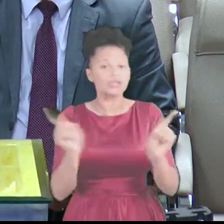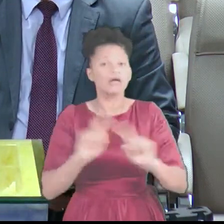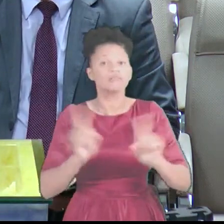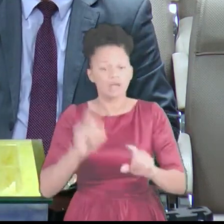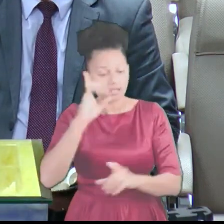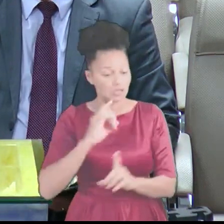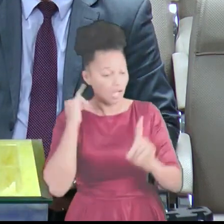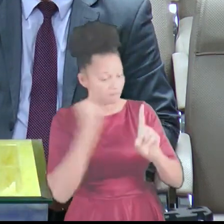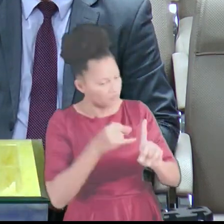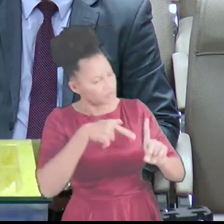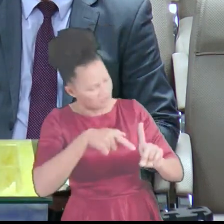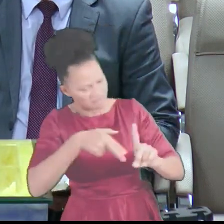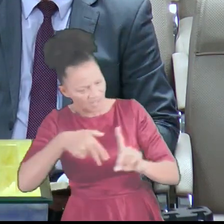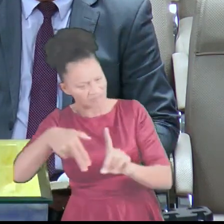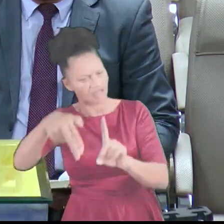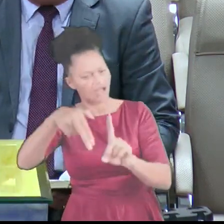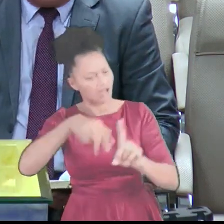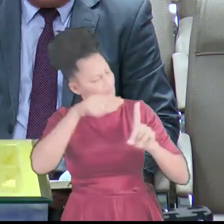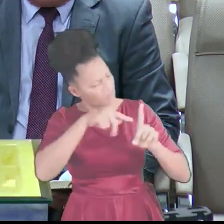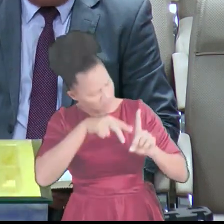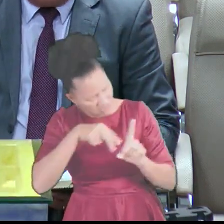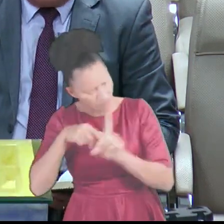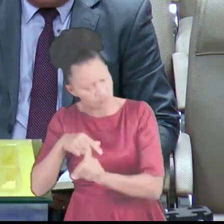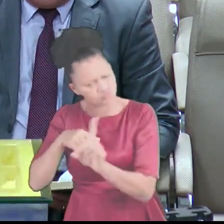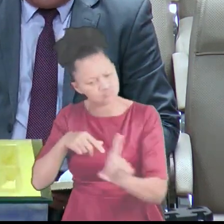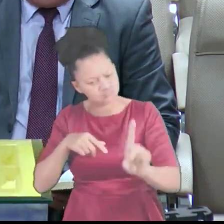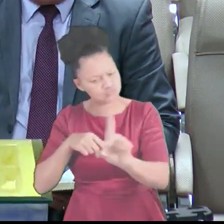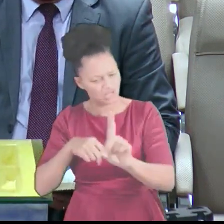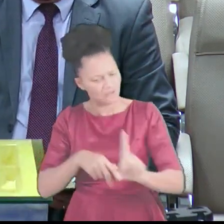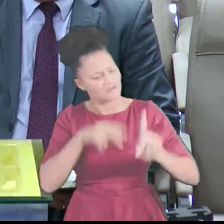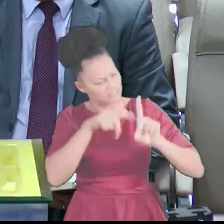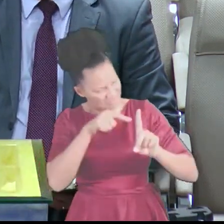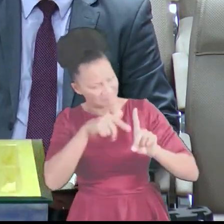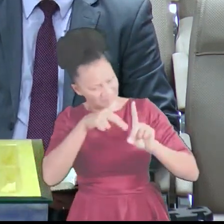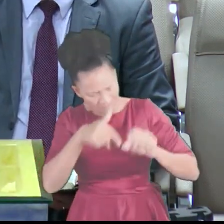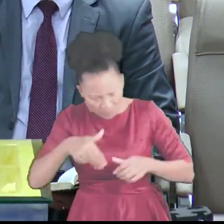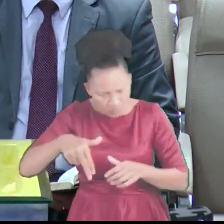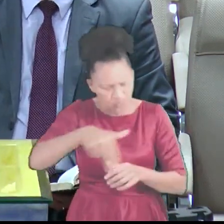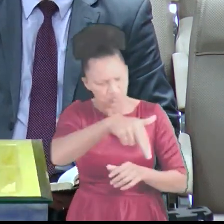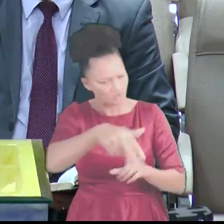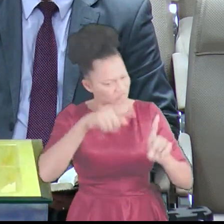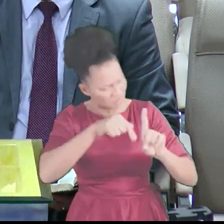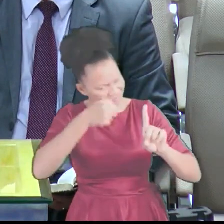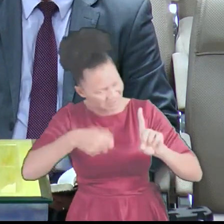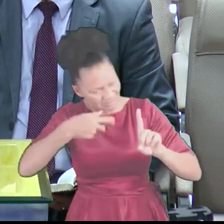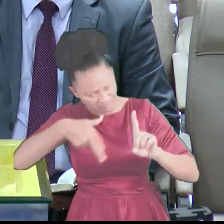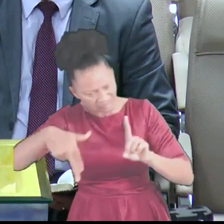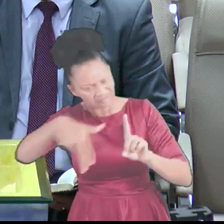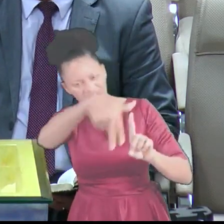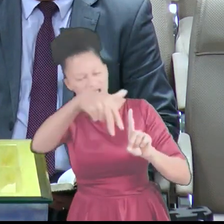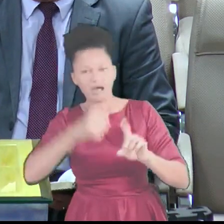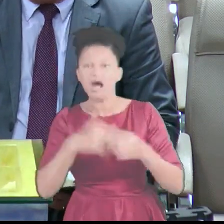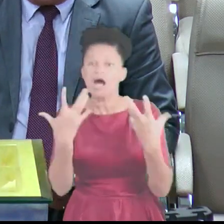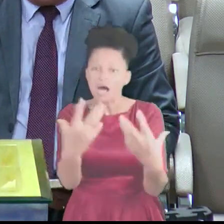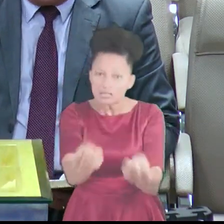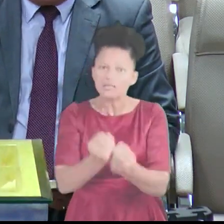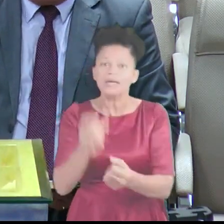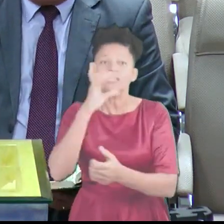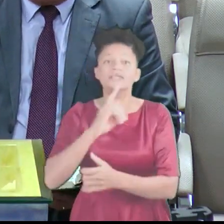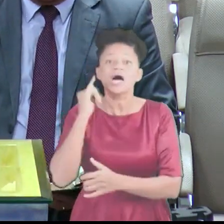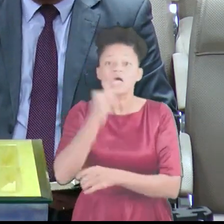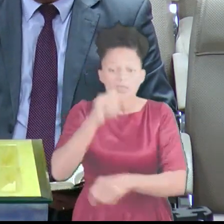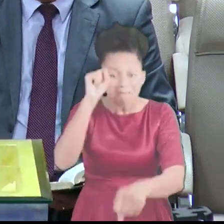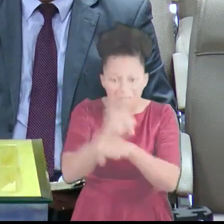diz, você vai andar, você vai andar, você vai andar. Receba esta palavra. Deus está dizendo, não é